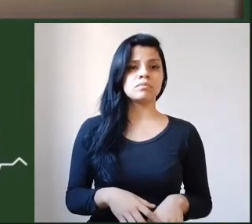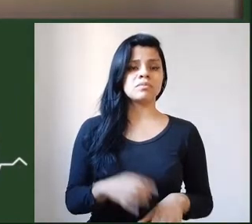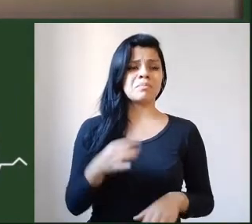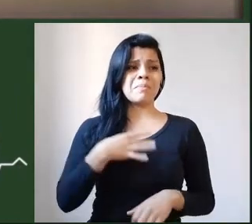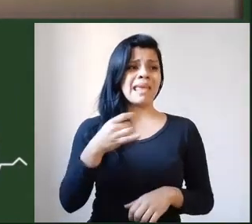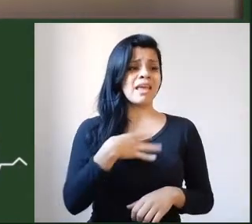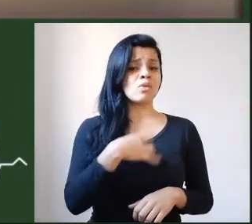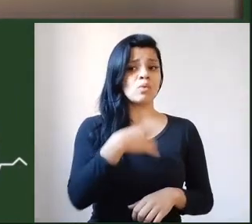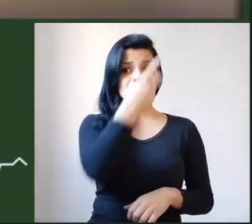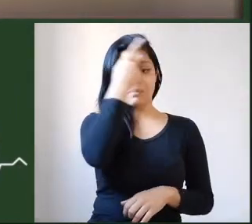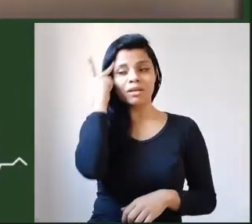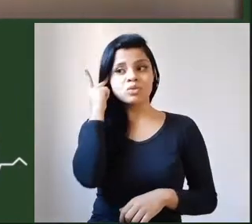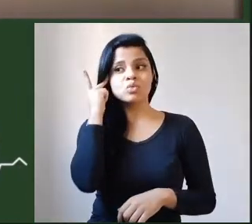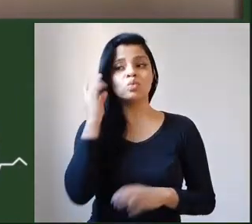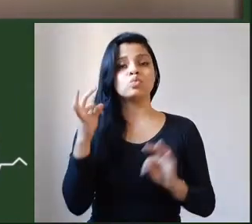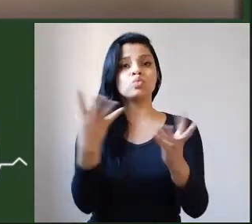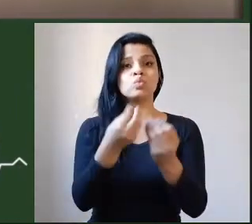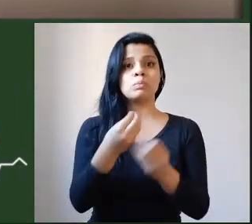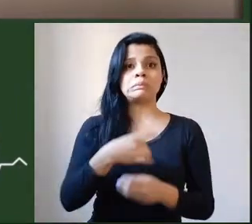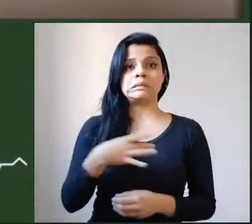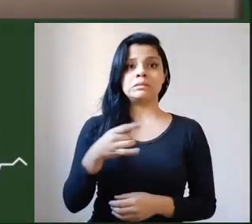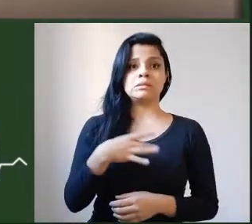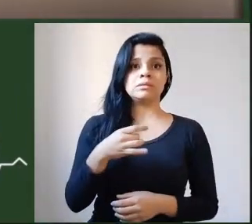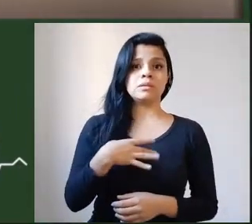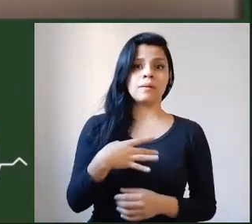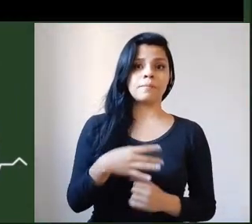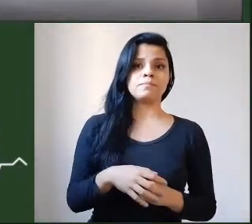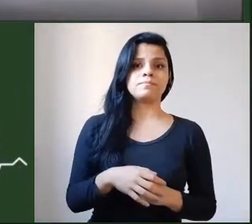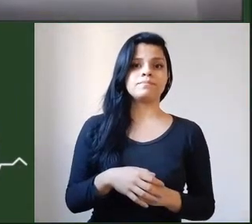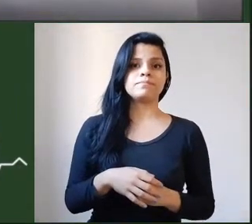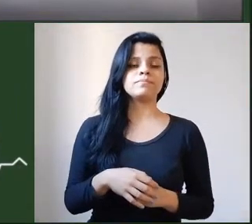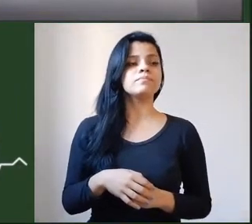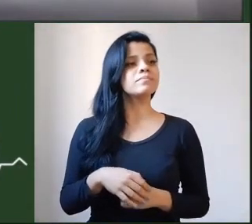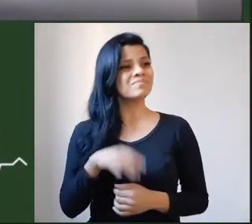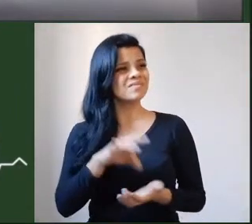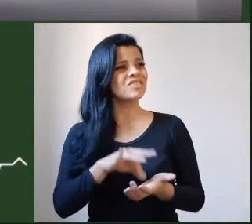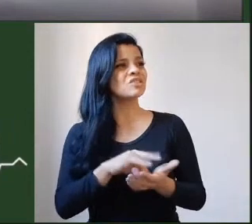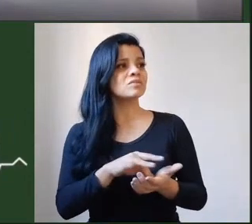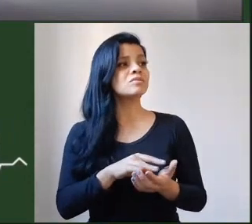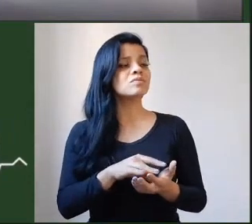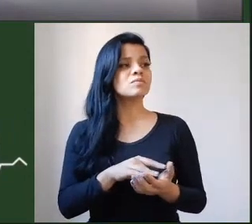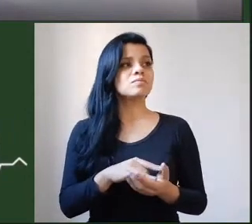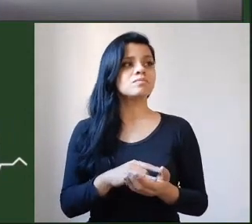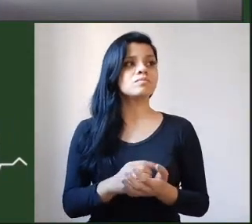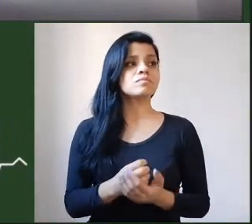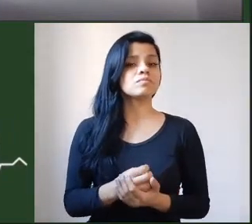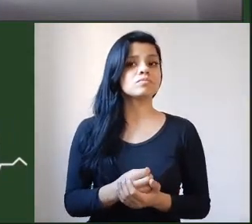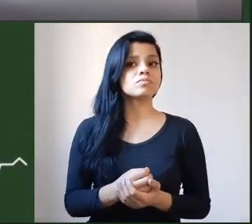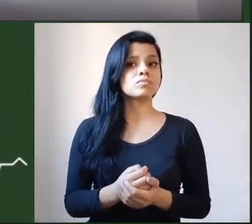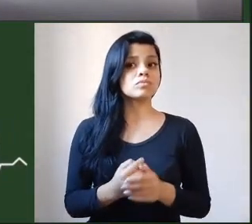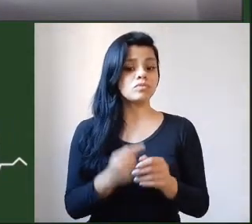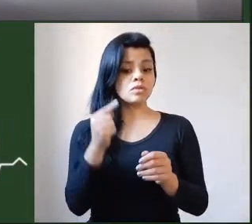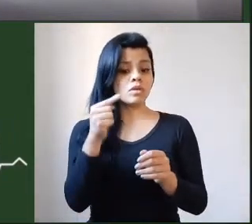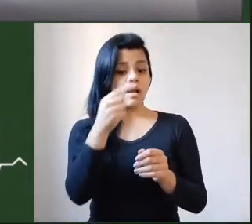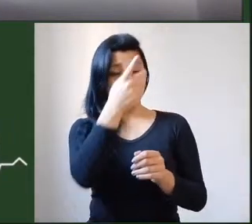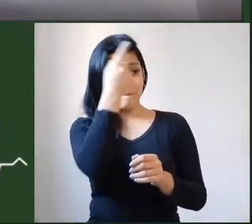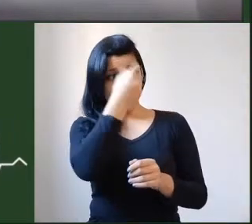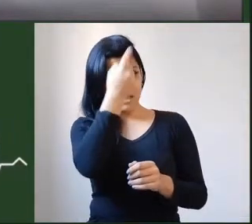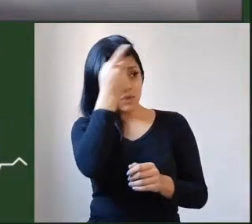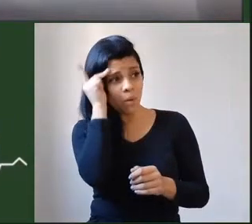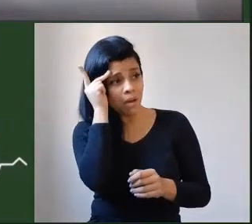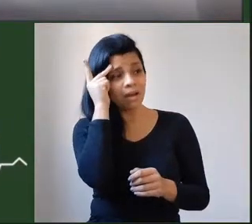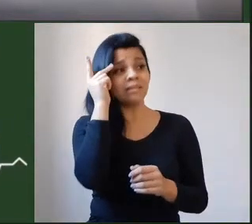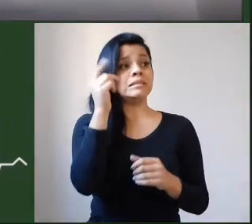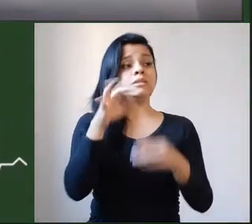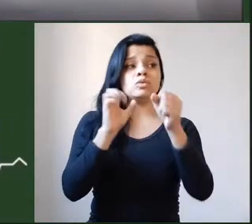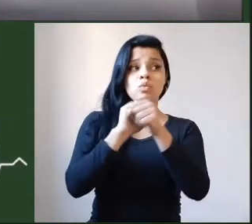e as repercussões do medo, né, também foram aumentando. Eu imagino que depois desse episódio de